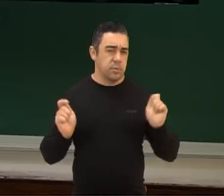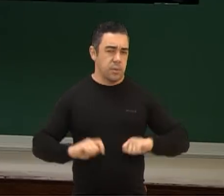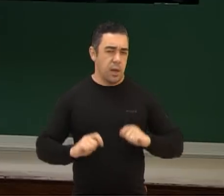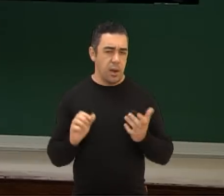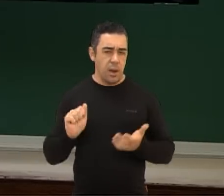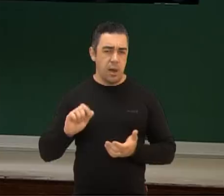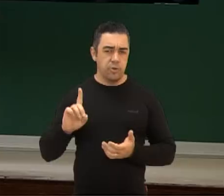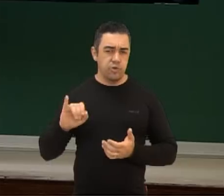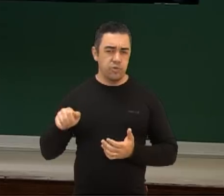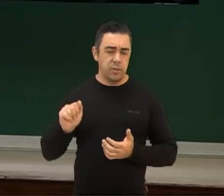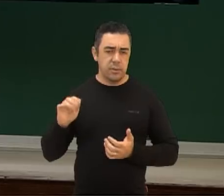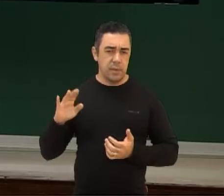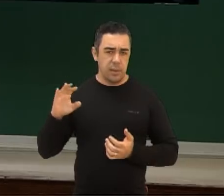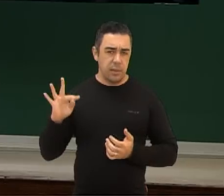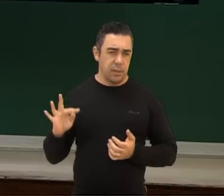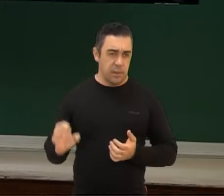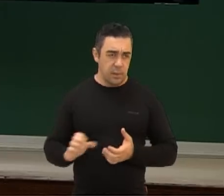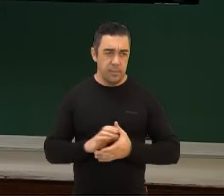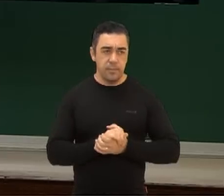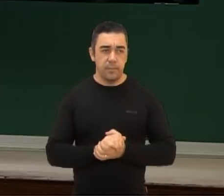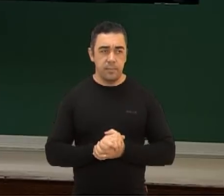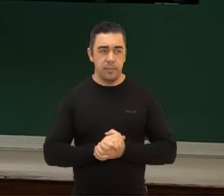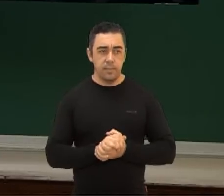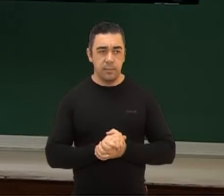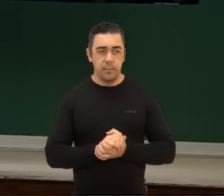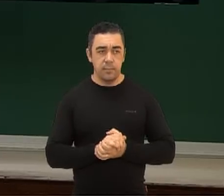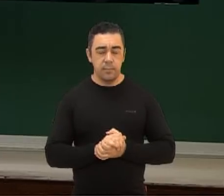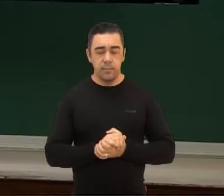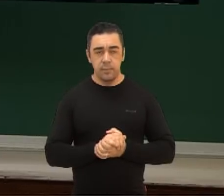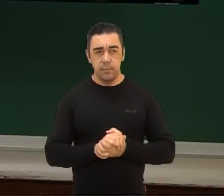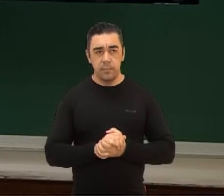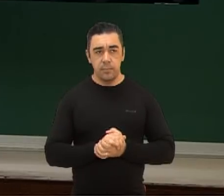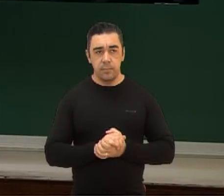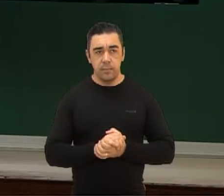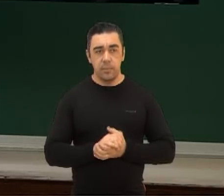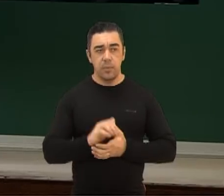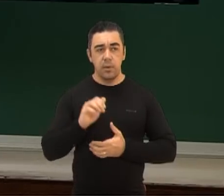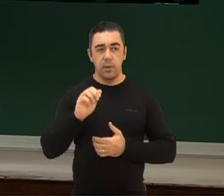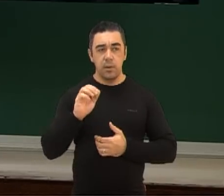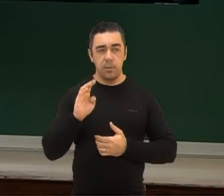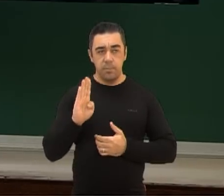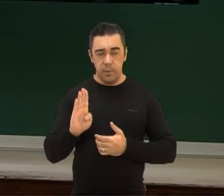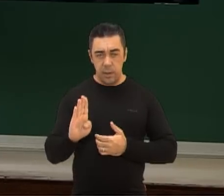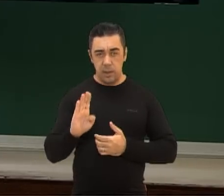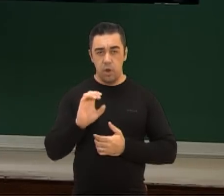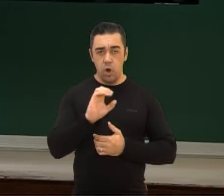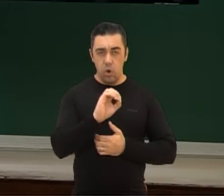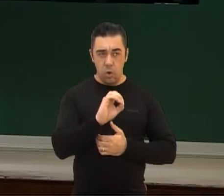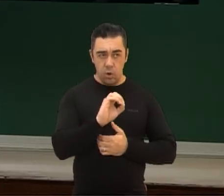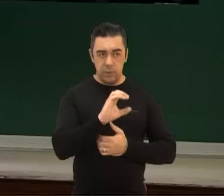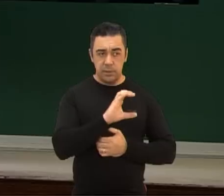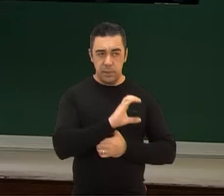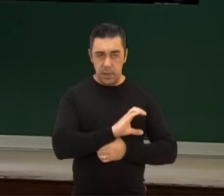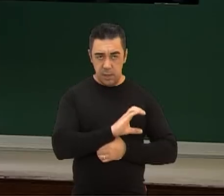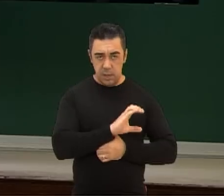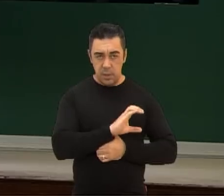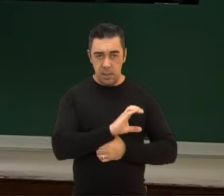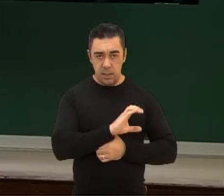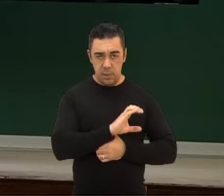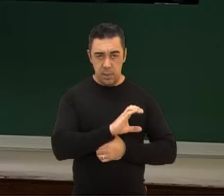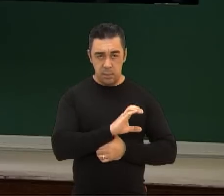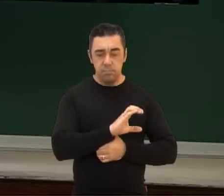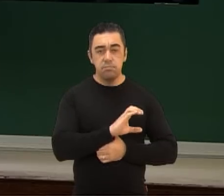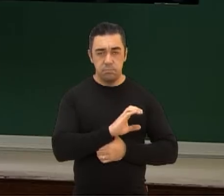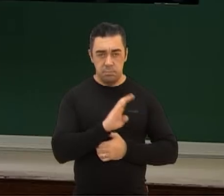ser adjacente? Ele pode ser adjacente tanto com o BOC, né? Que nós